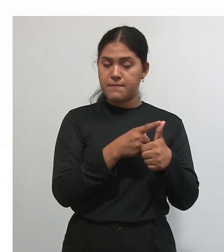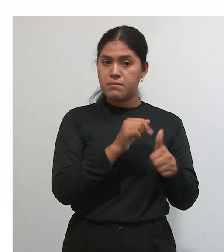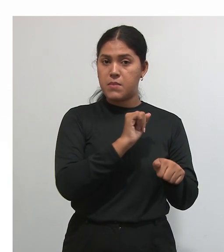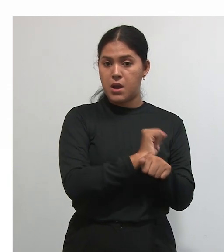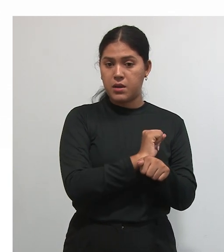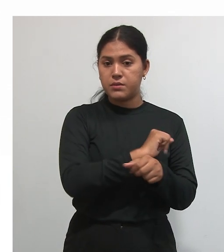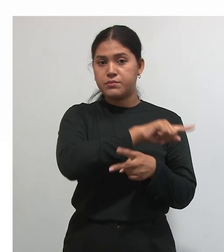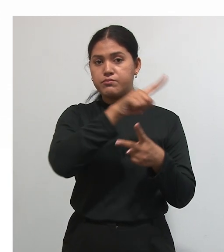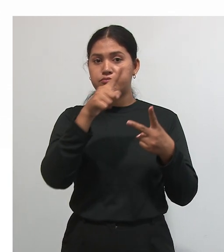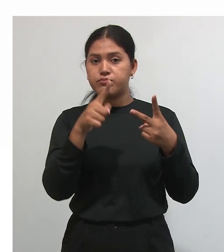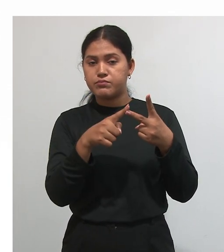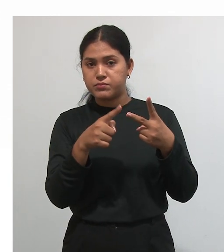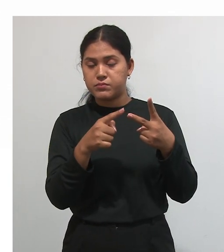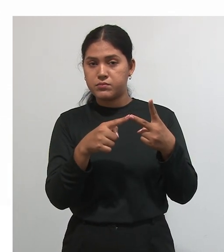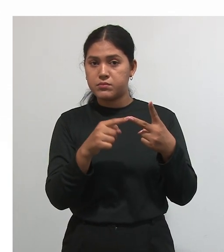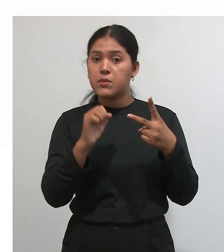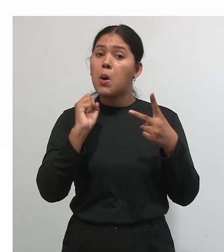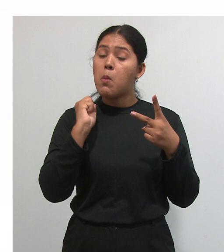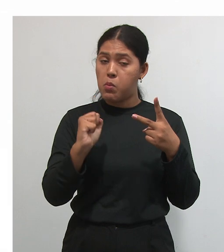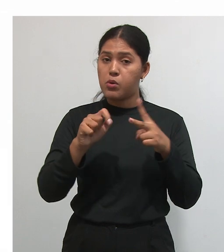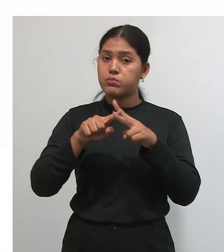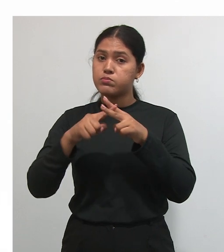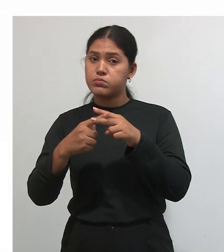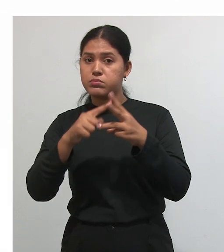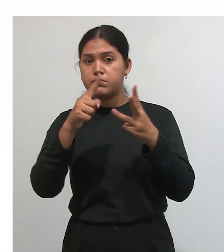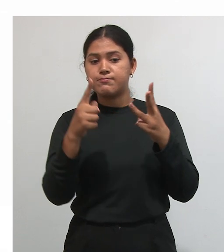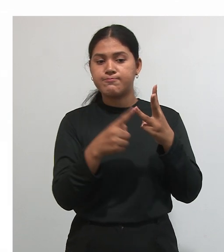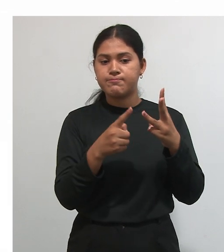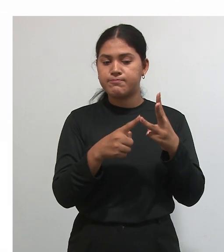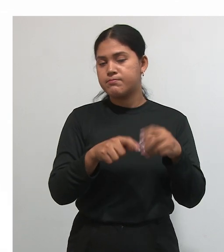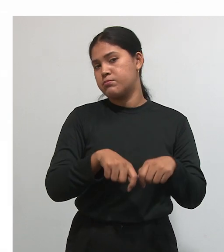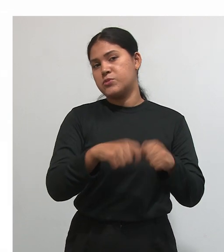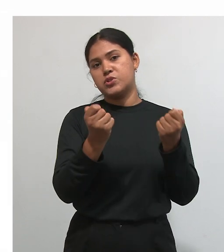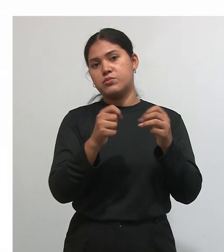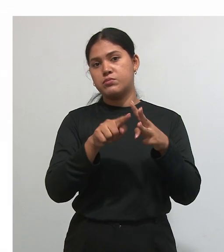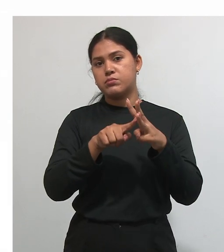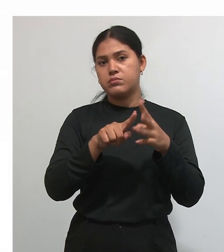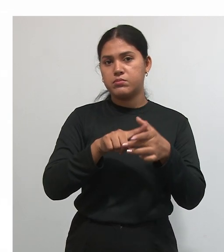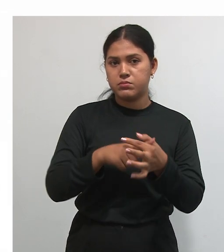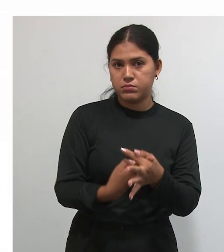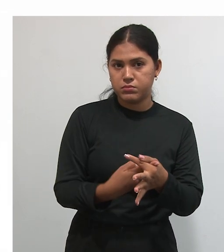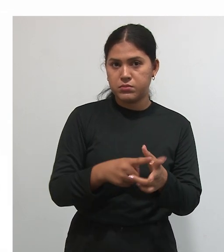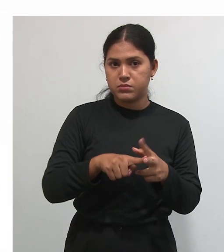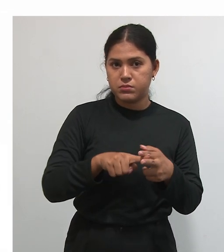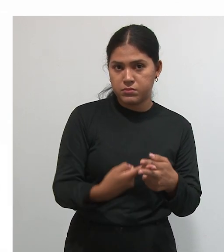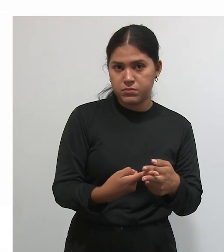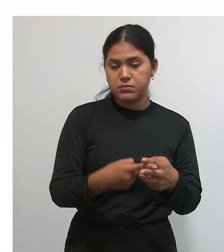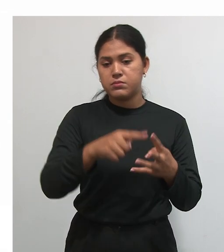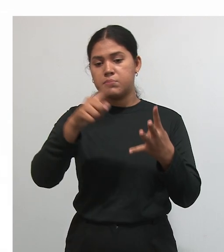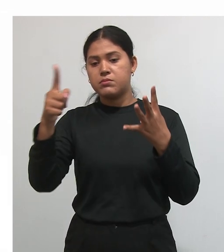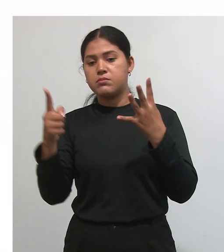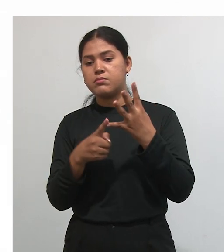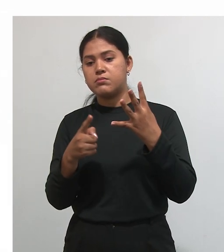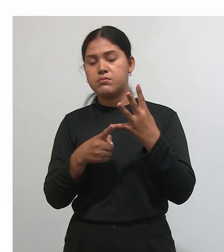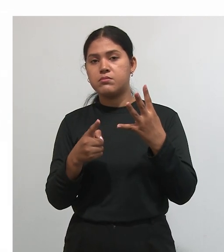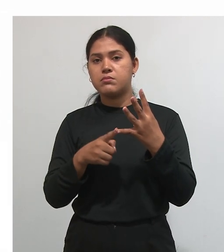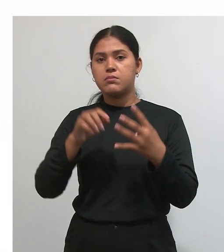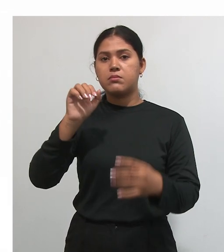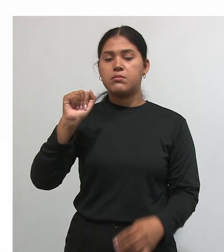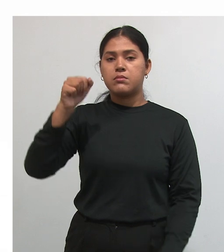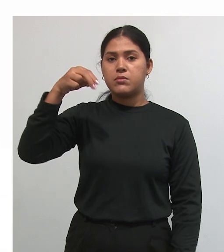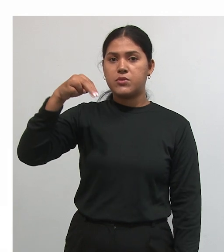recuperável até 50%, aí deve-se fazer a análise. E irrecuperável, ultrapassar aqui, exceder